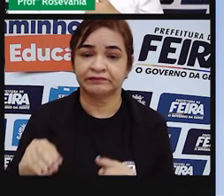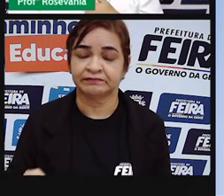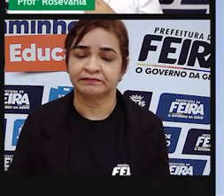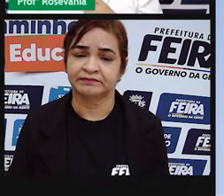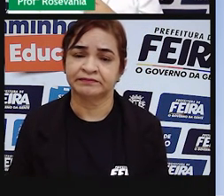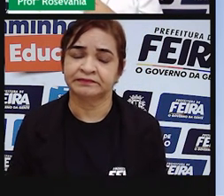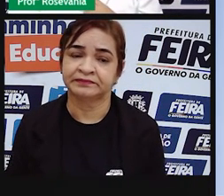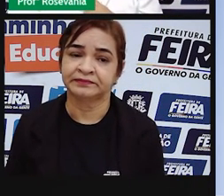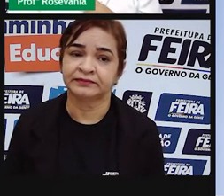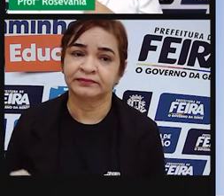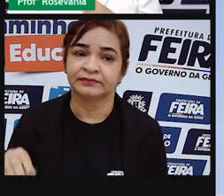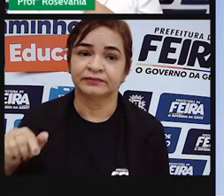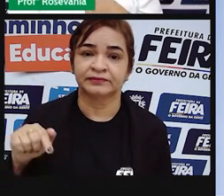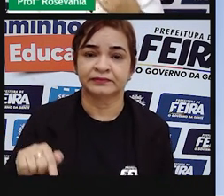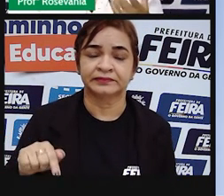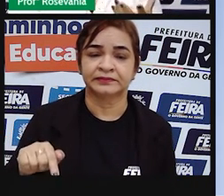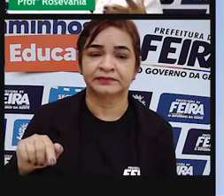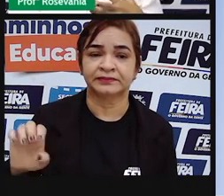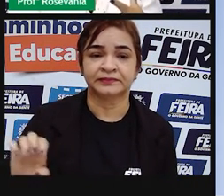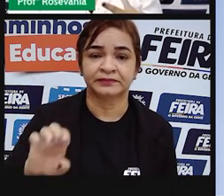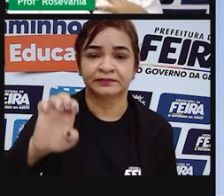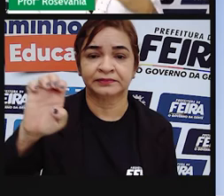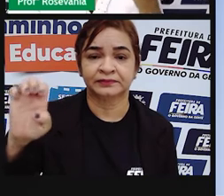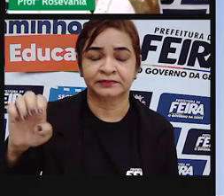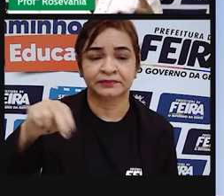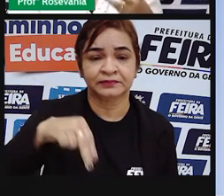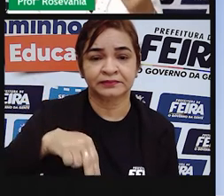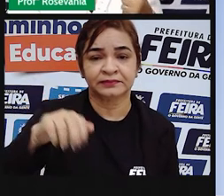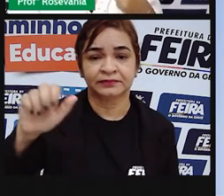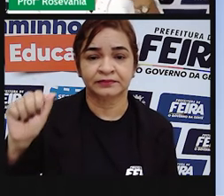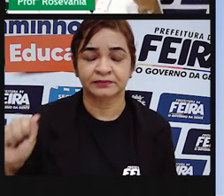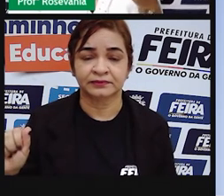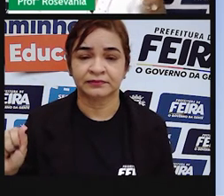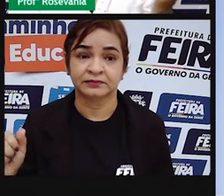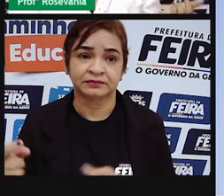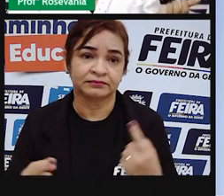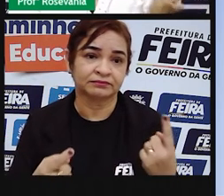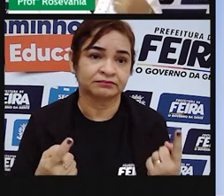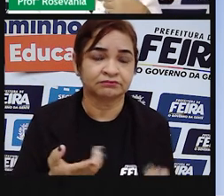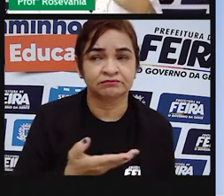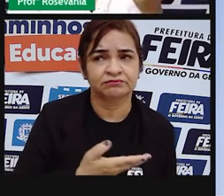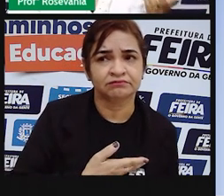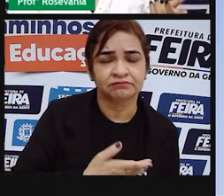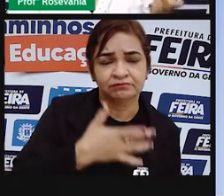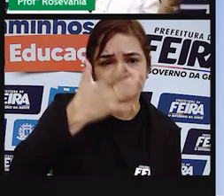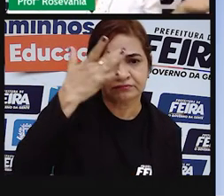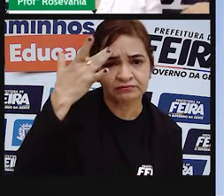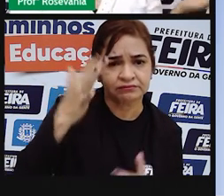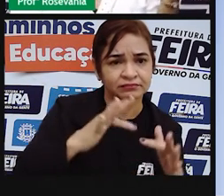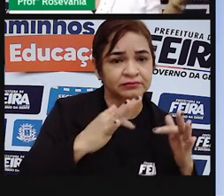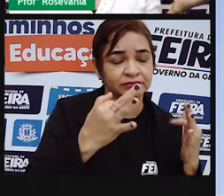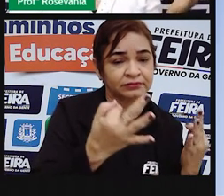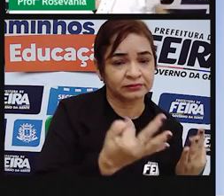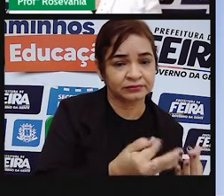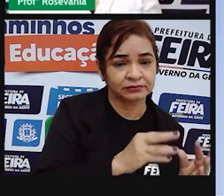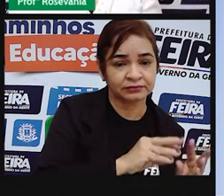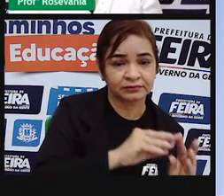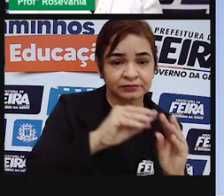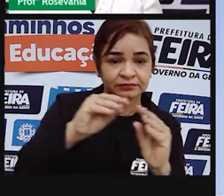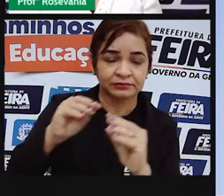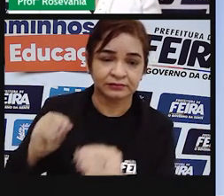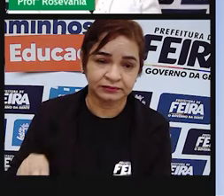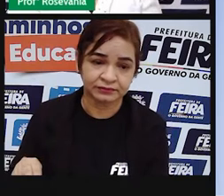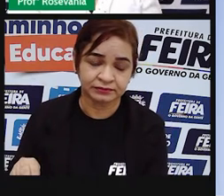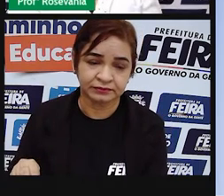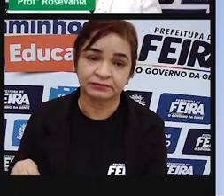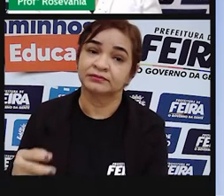aqui no nosso estado, aqui no Nordeste, que não tenha pelo menos um amigo, um parente que saiu para buscar, né, essas